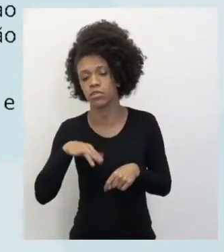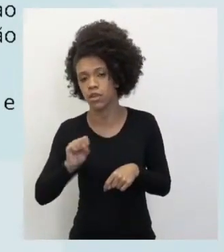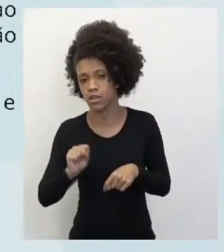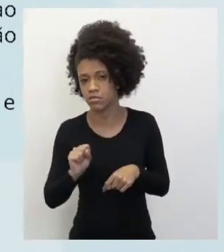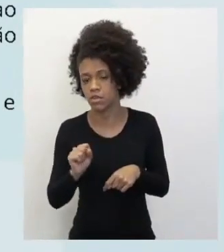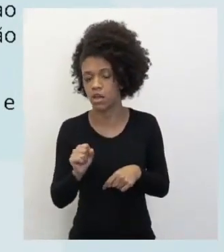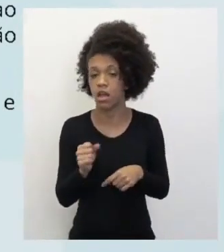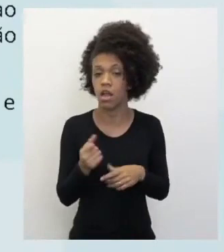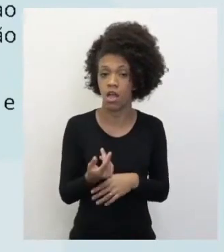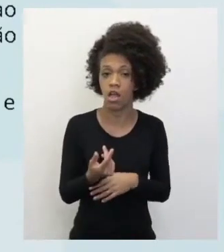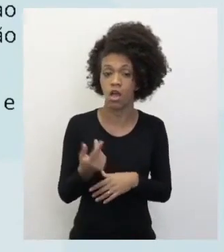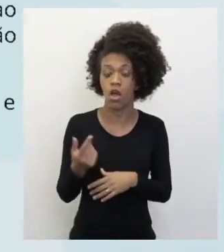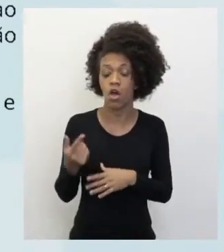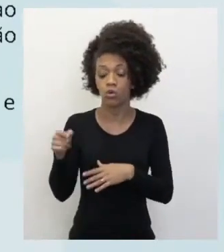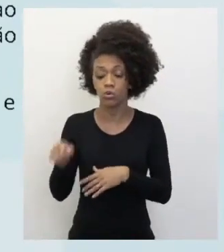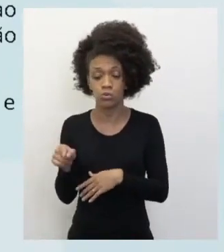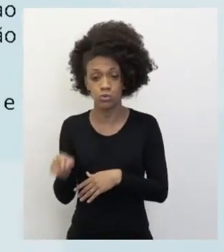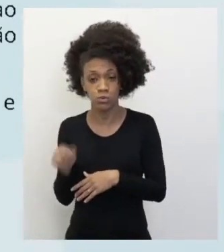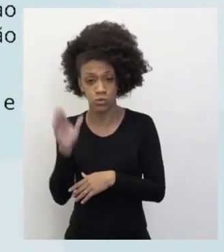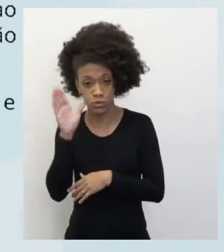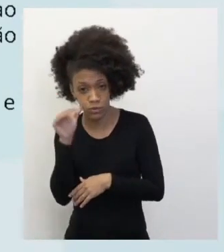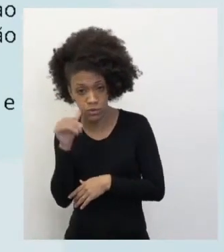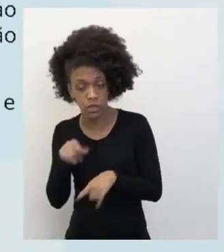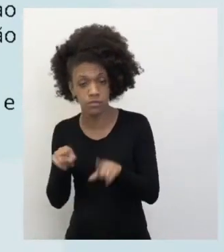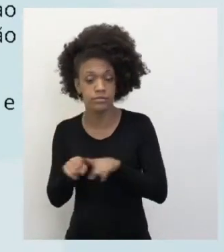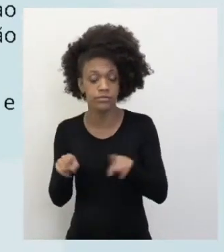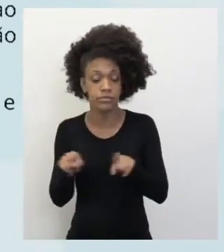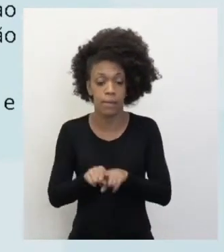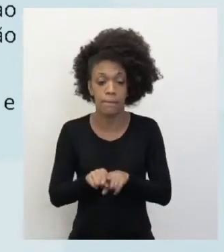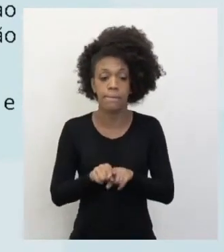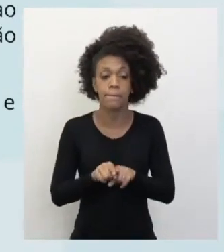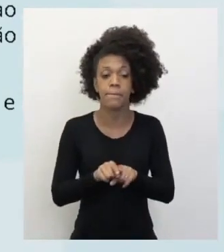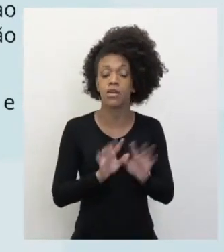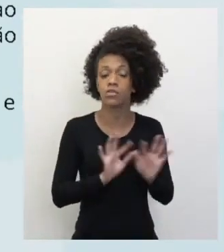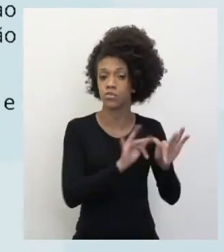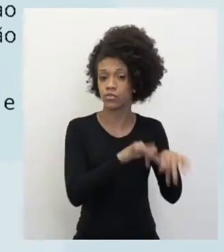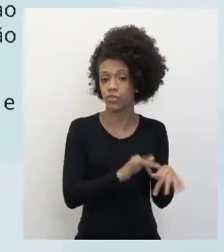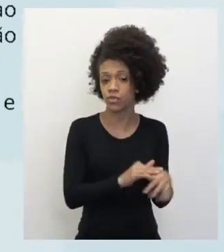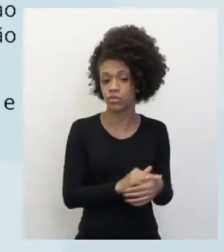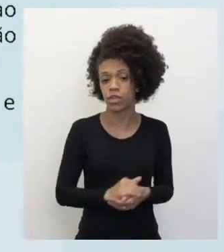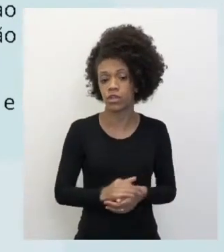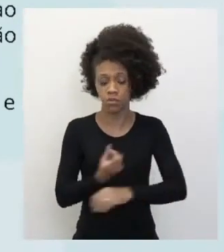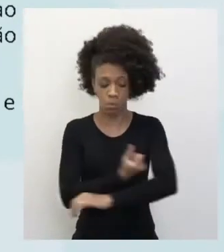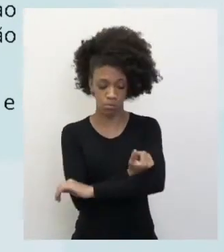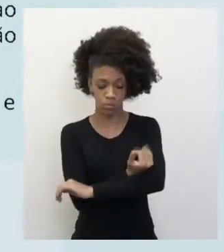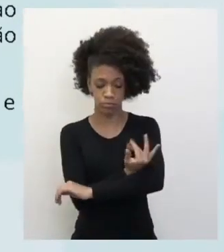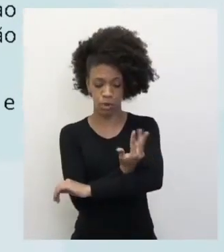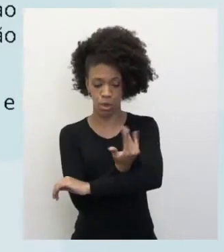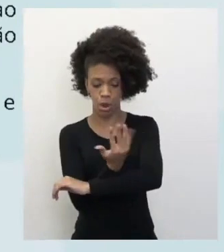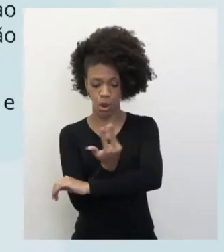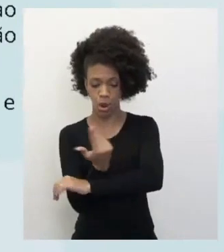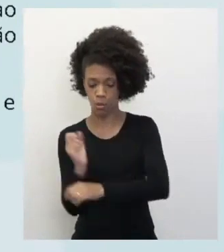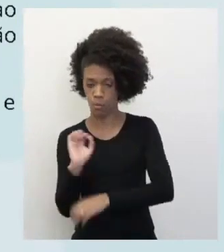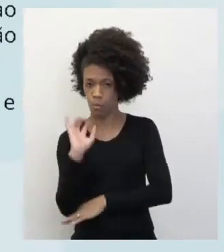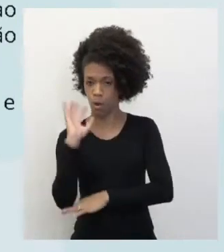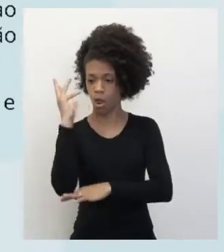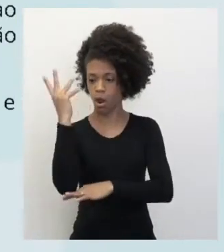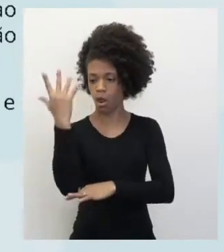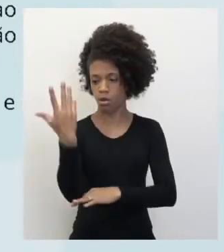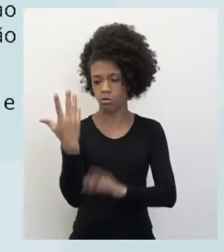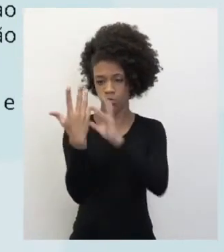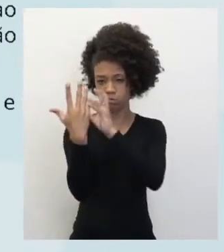servos como dos nobres, tá? Então são os bosques, os quais eles poderiam colher frutas, eles